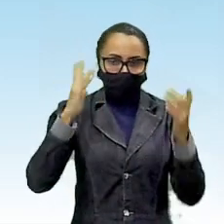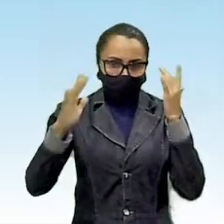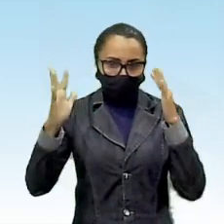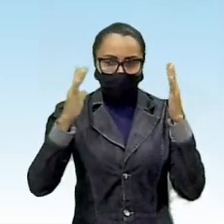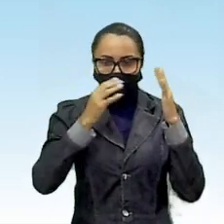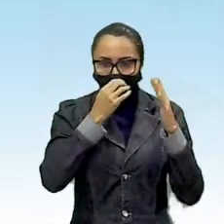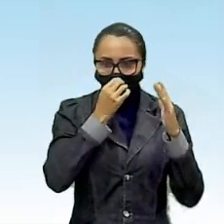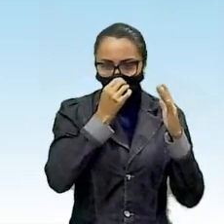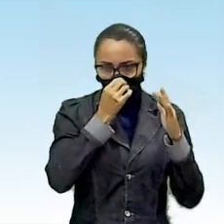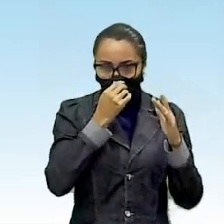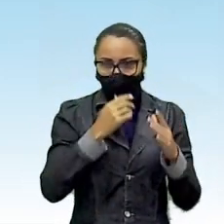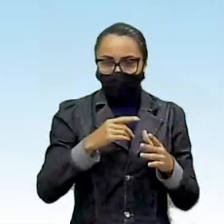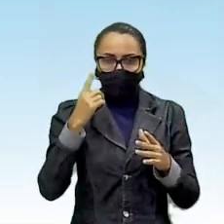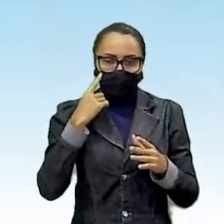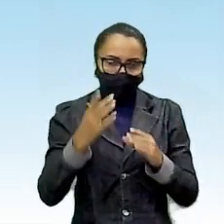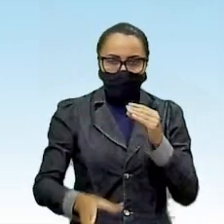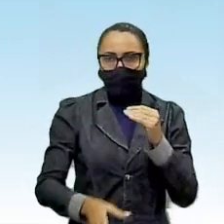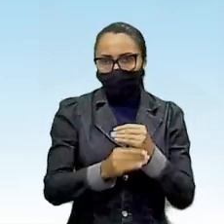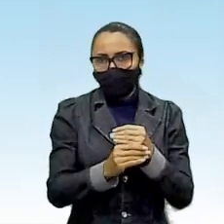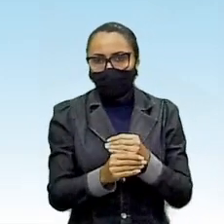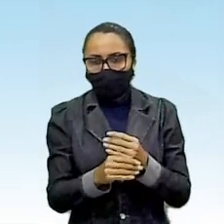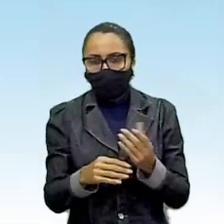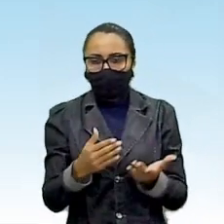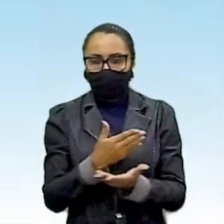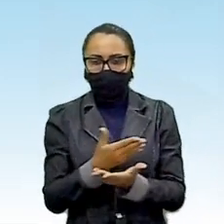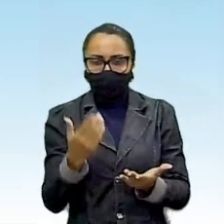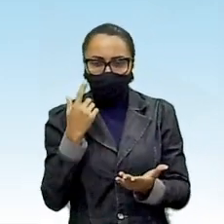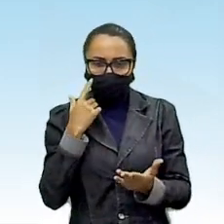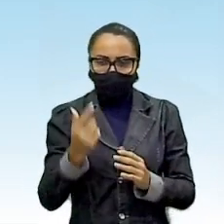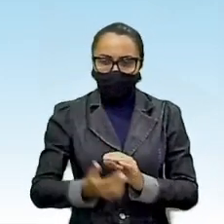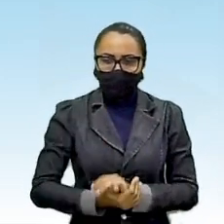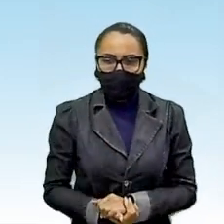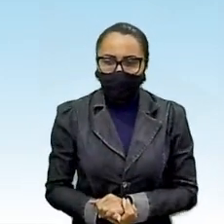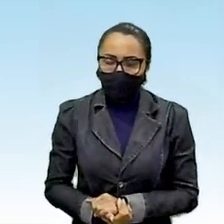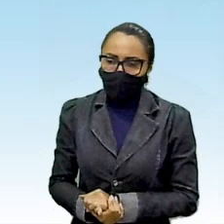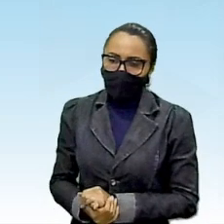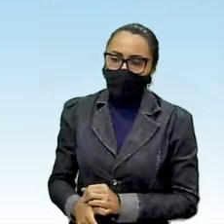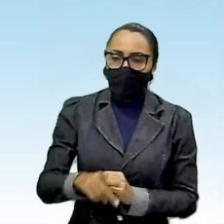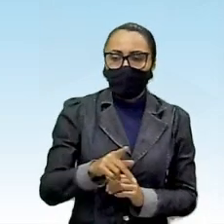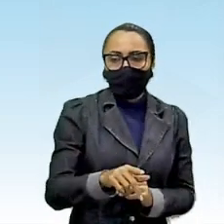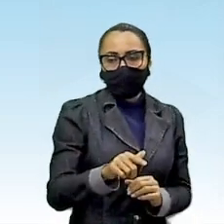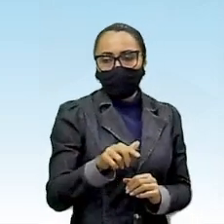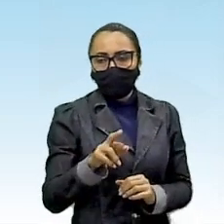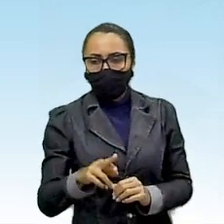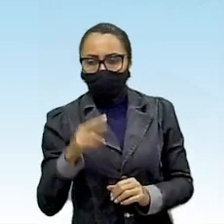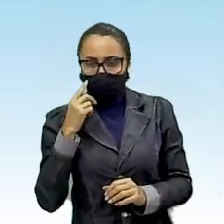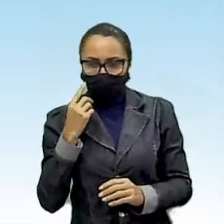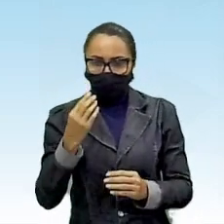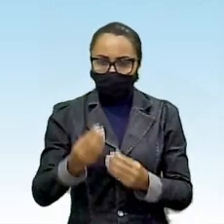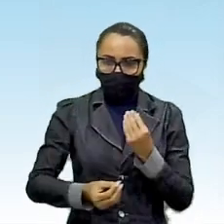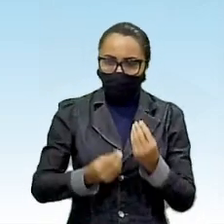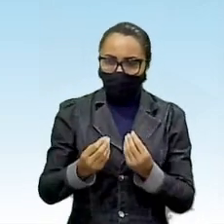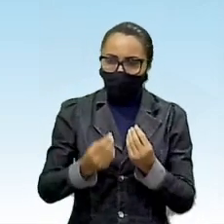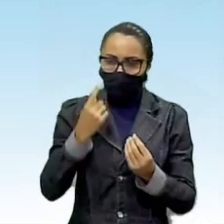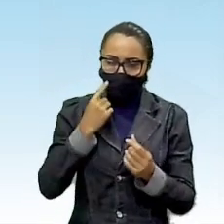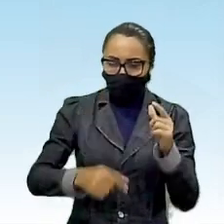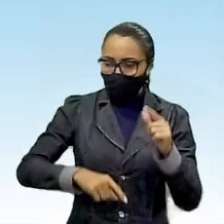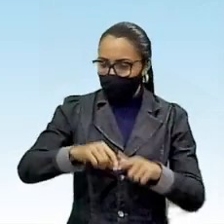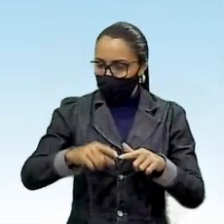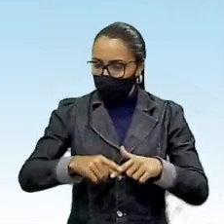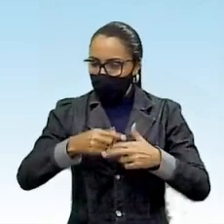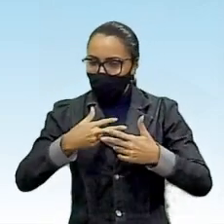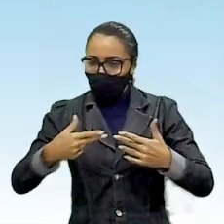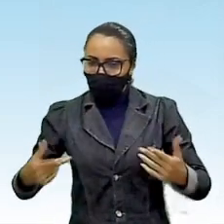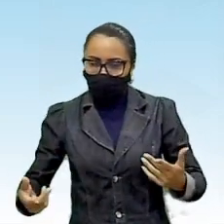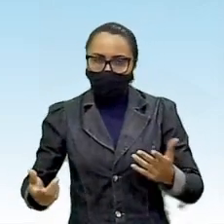em forma mais simplificada. O GRO é a teoria e o PGR é a forma materializada